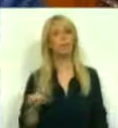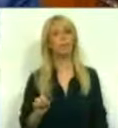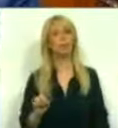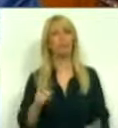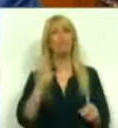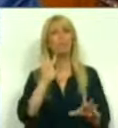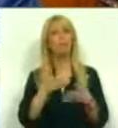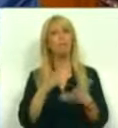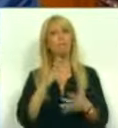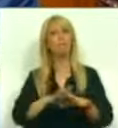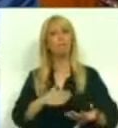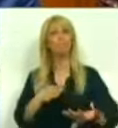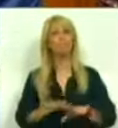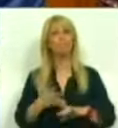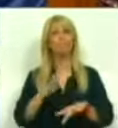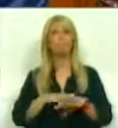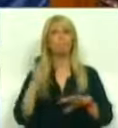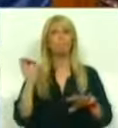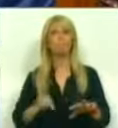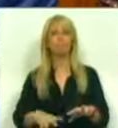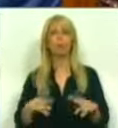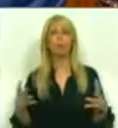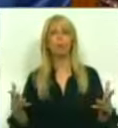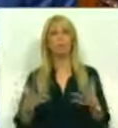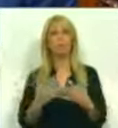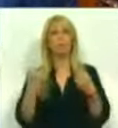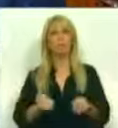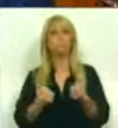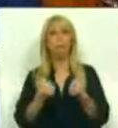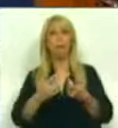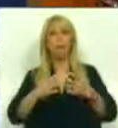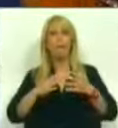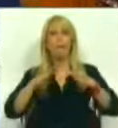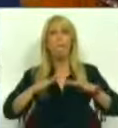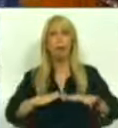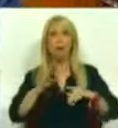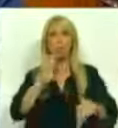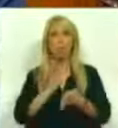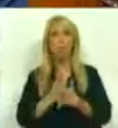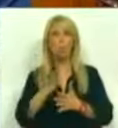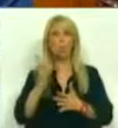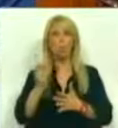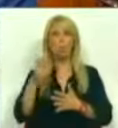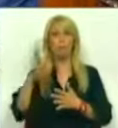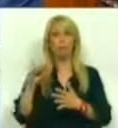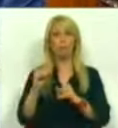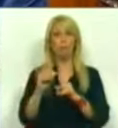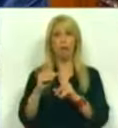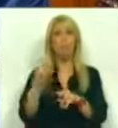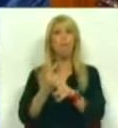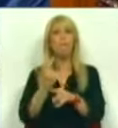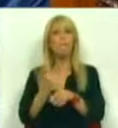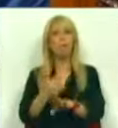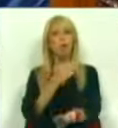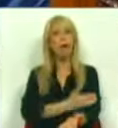se veio a acentuar com uma tendência crescente e imparável na última década, isto é, mesmo antes do eclodir